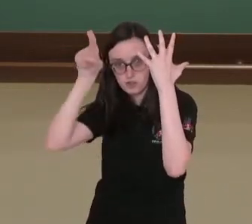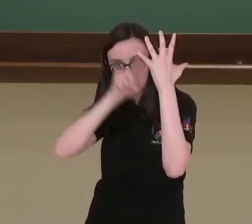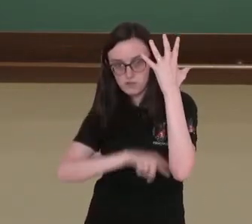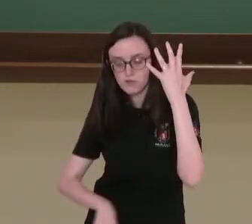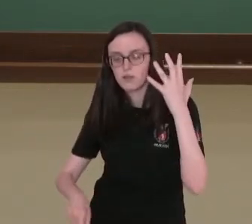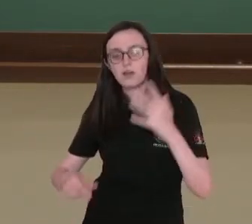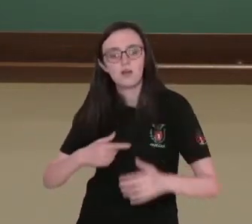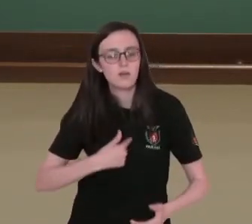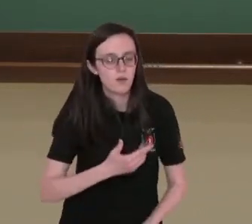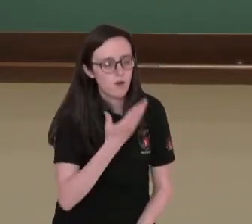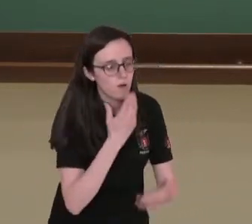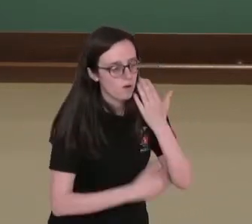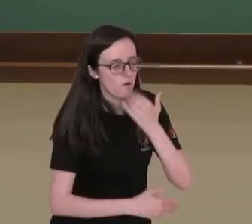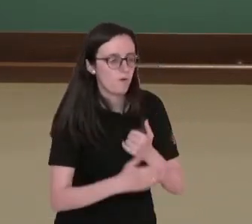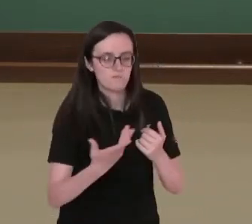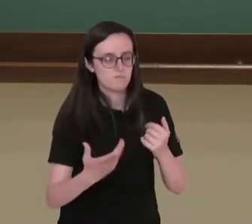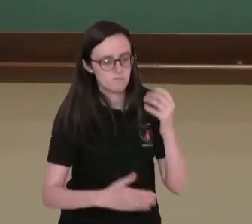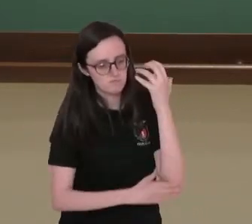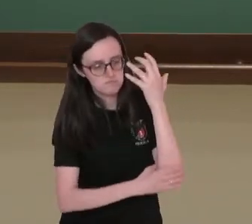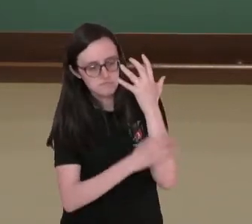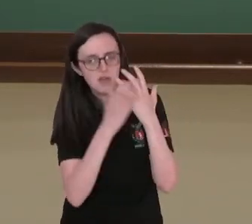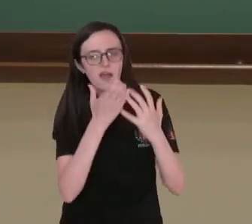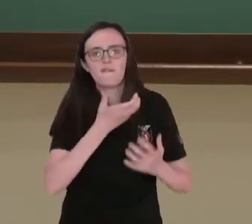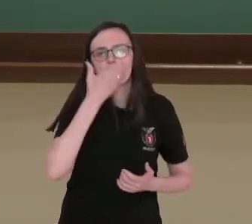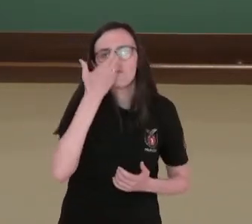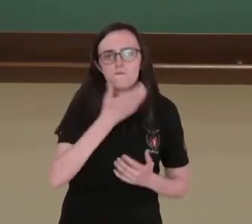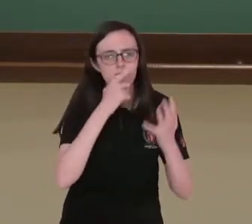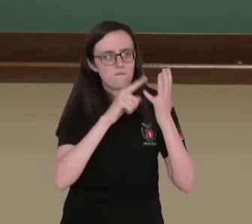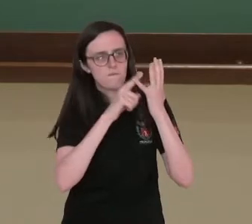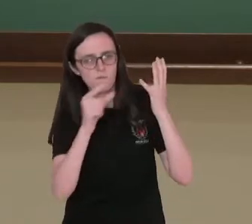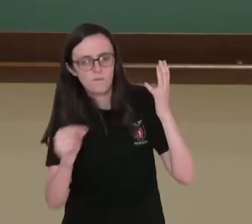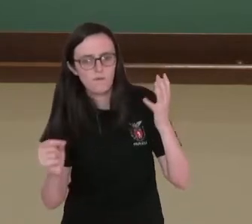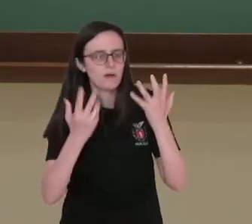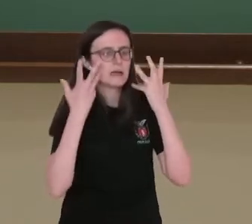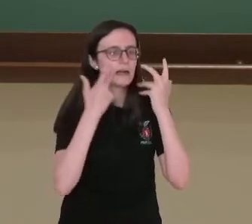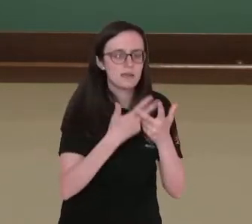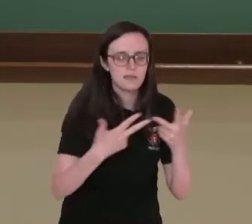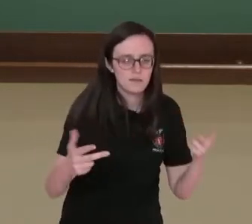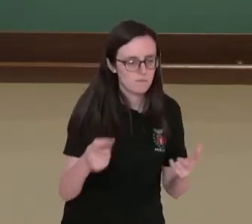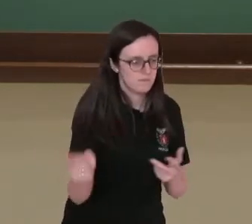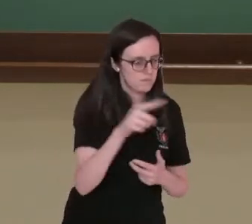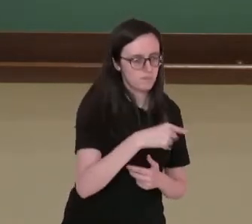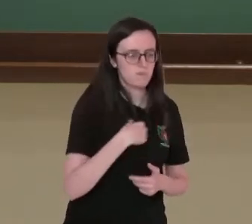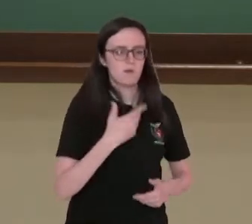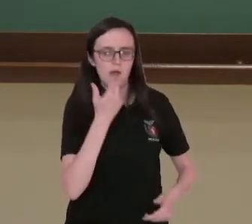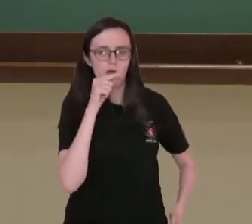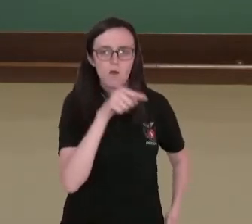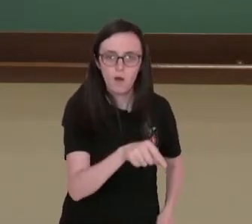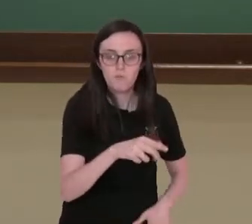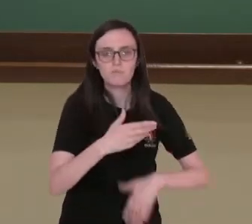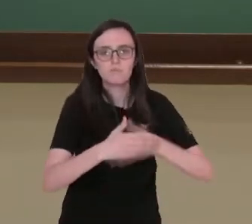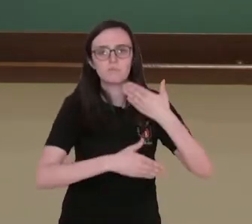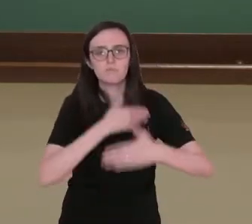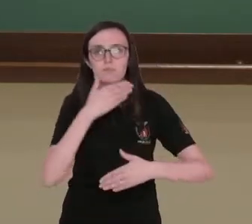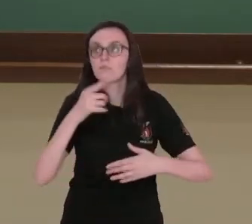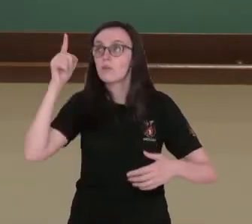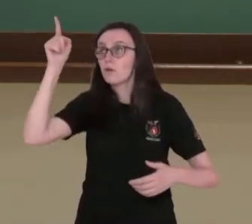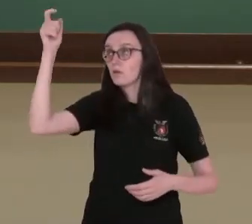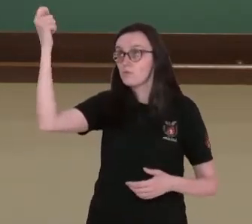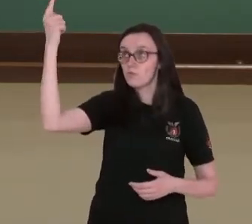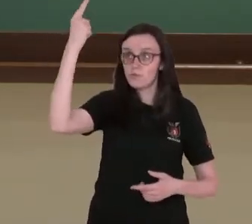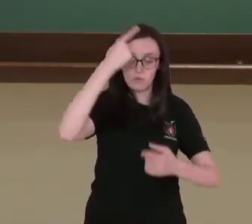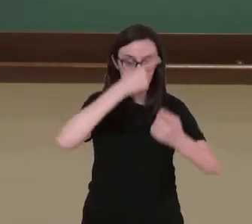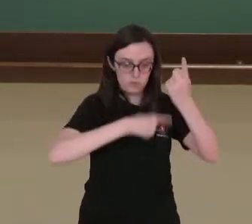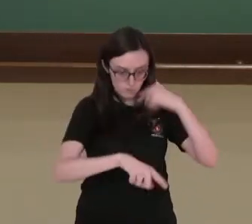lá e como as plantas, o caule, os frutos, as folhas, os animais que se alimentam das plantas, e desse modo essa energia agora está em